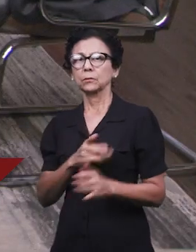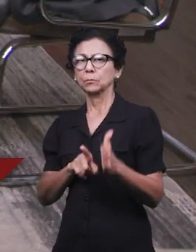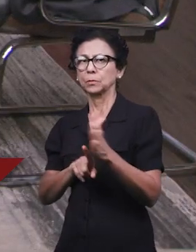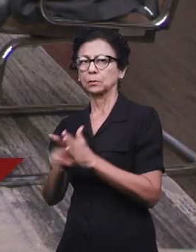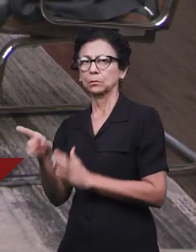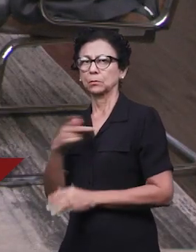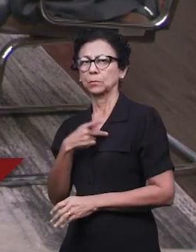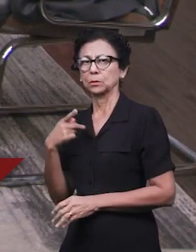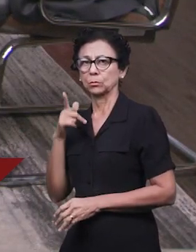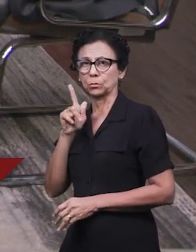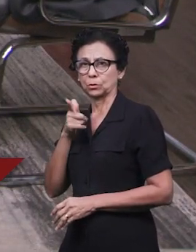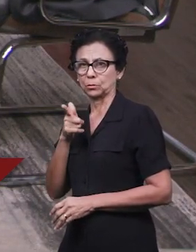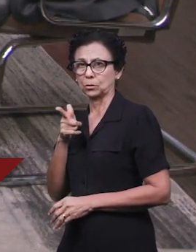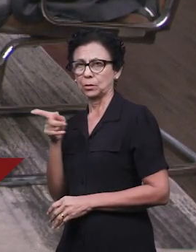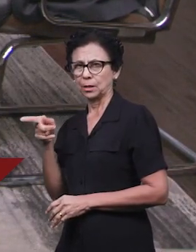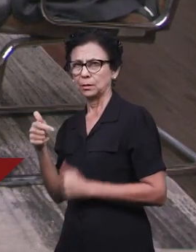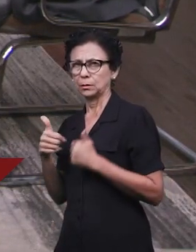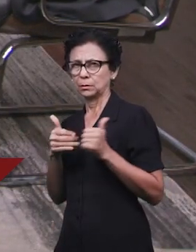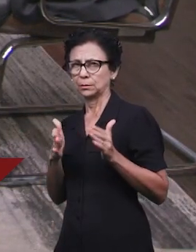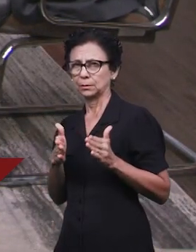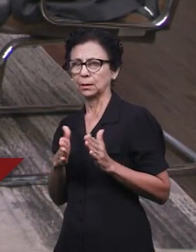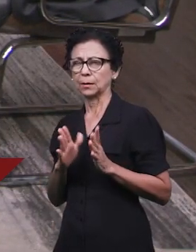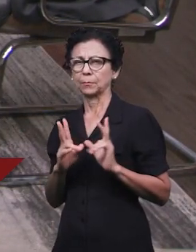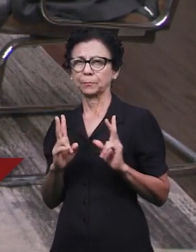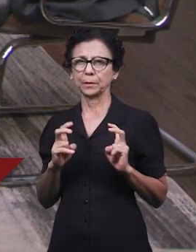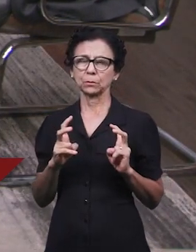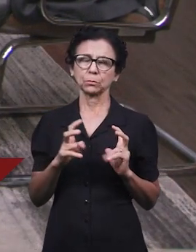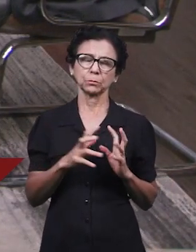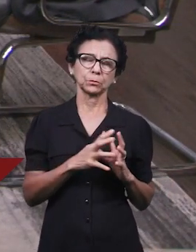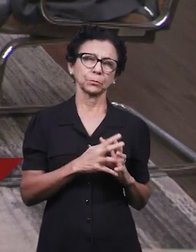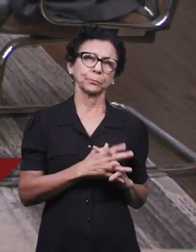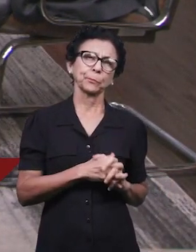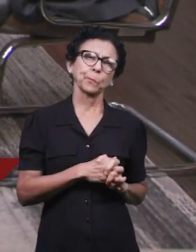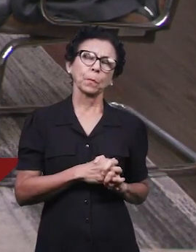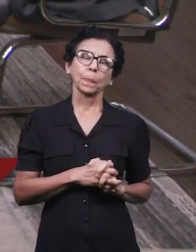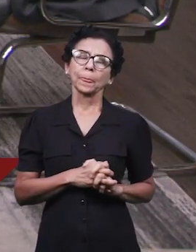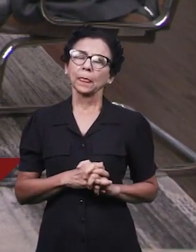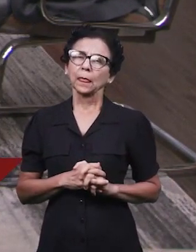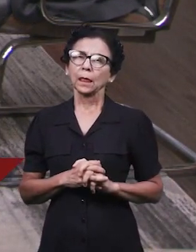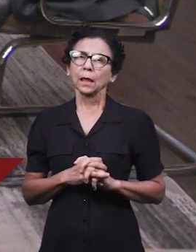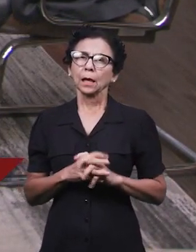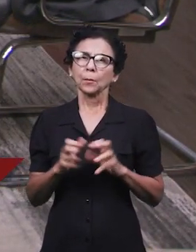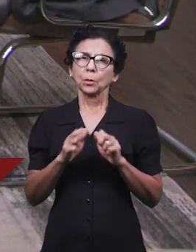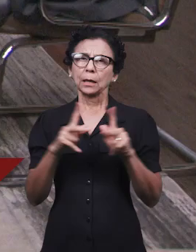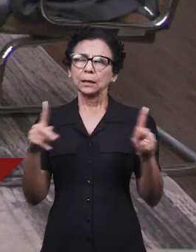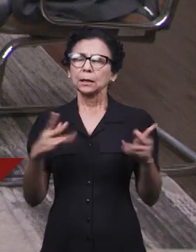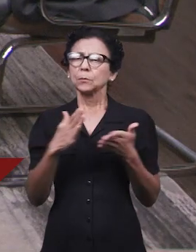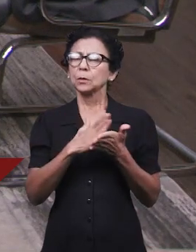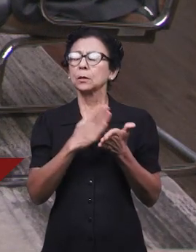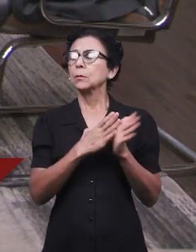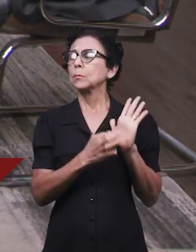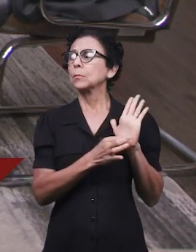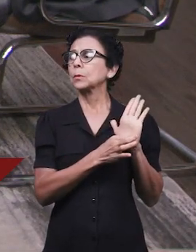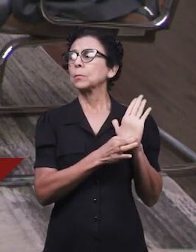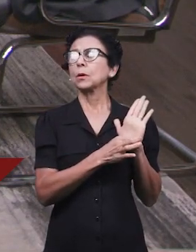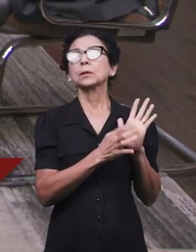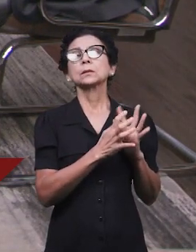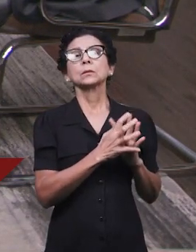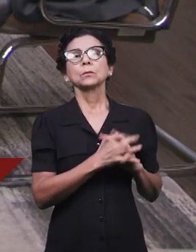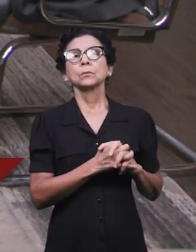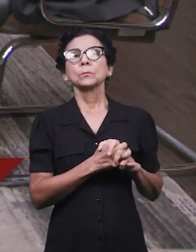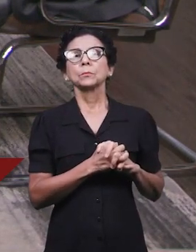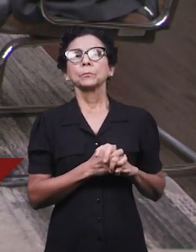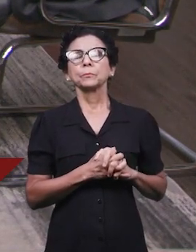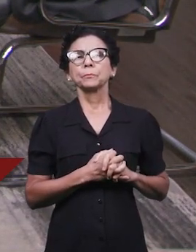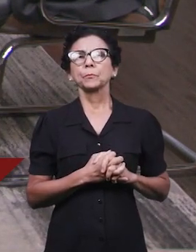Tigueiros, exatamente para introduzir esse assunto. Pastor Gideu Tigueiros, o propósito do livro já é